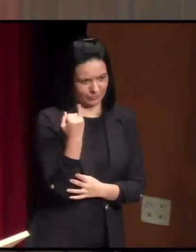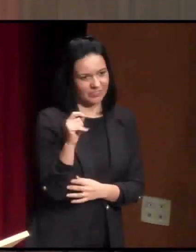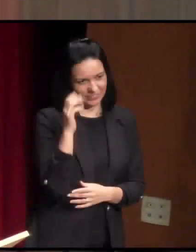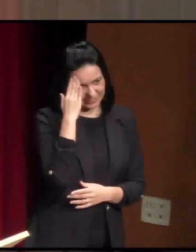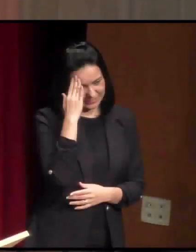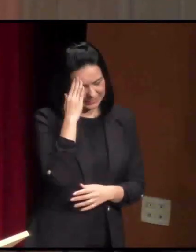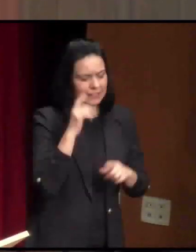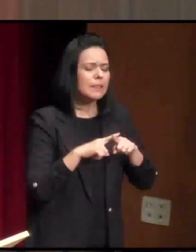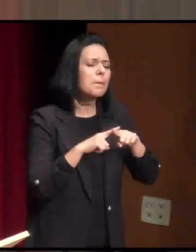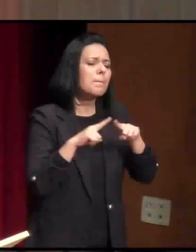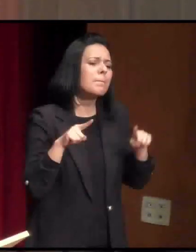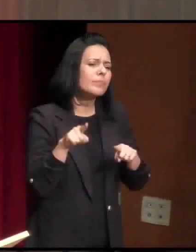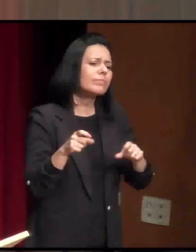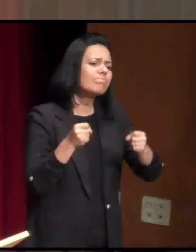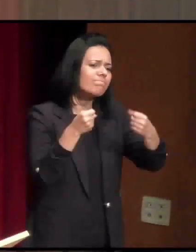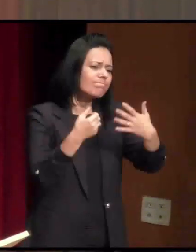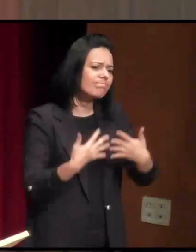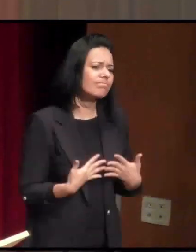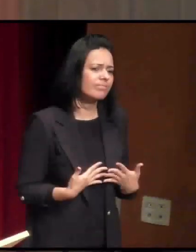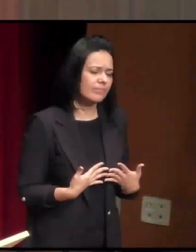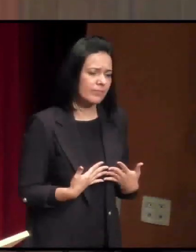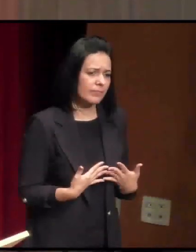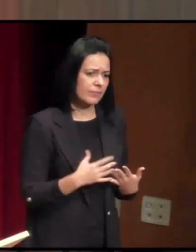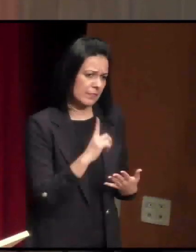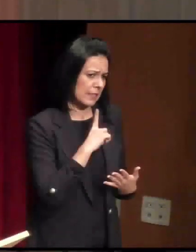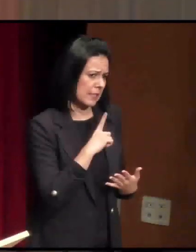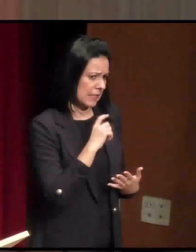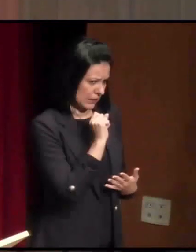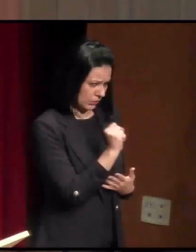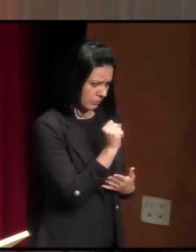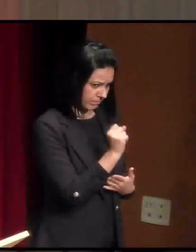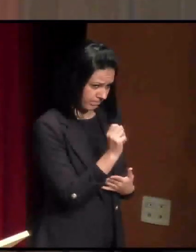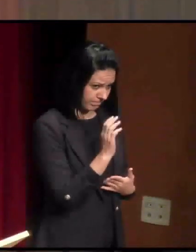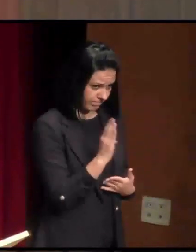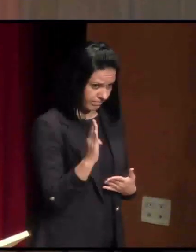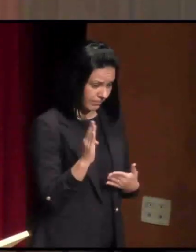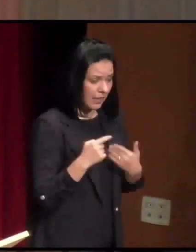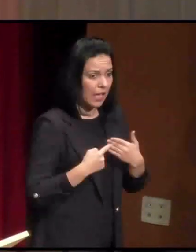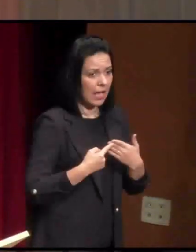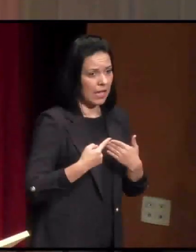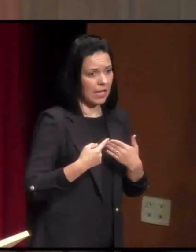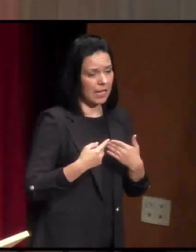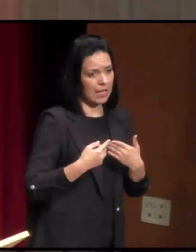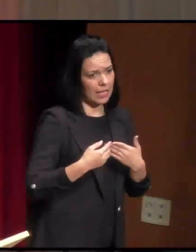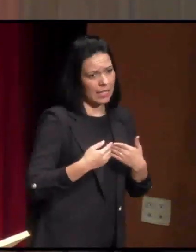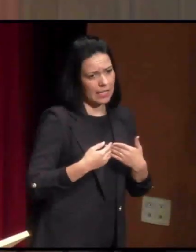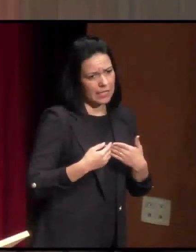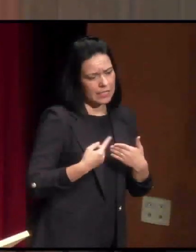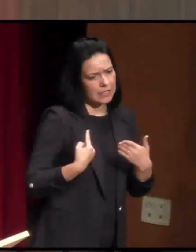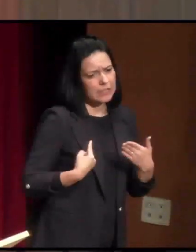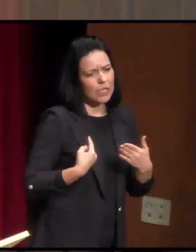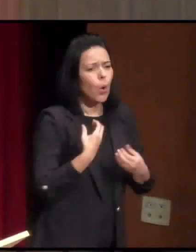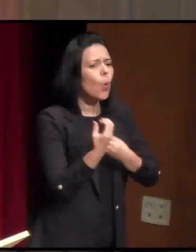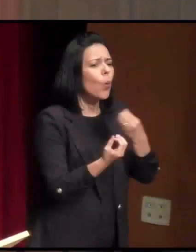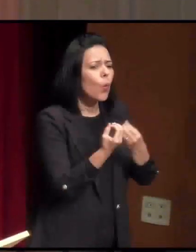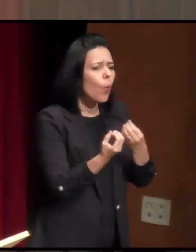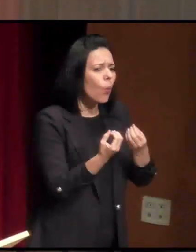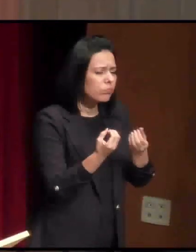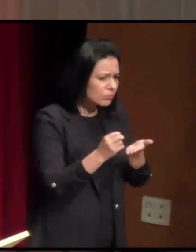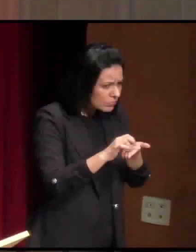importante, fala para a gente, assim, para além da SBB um pouquinho, como é o acesso ao Braille? E ele é